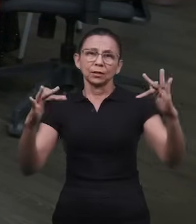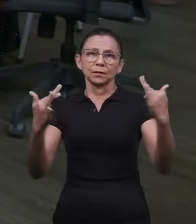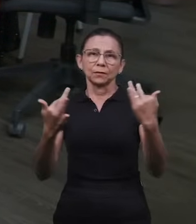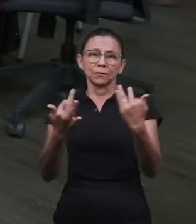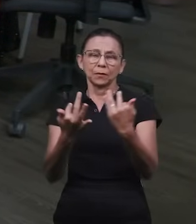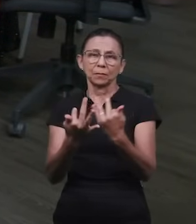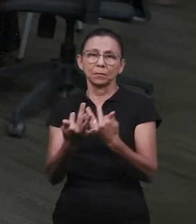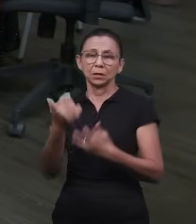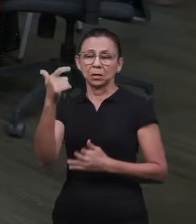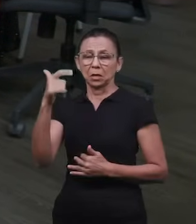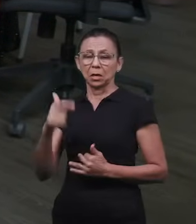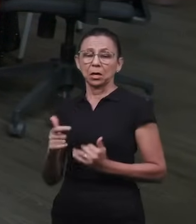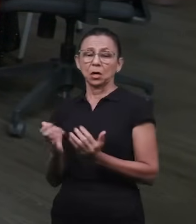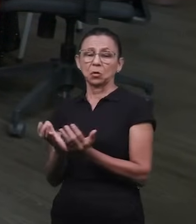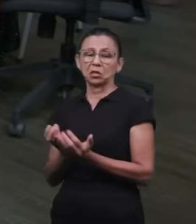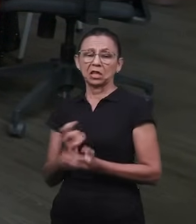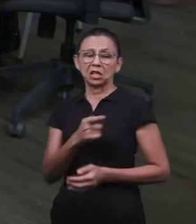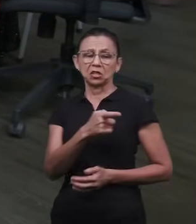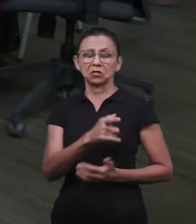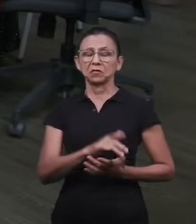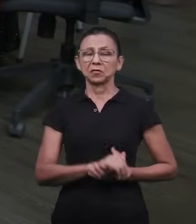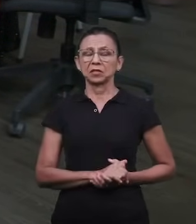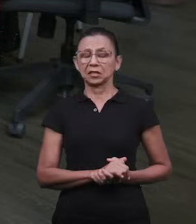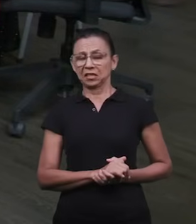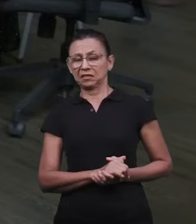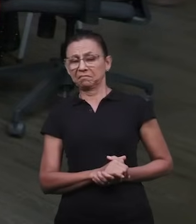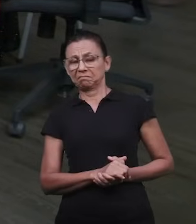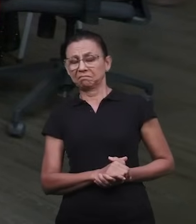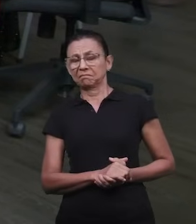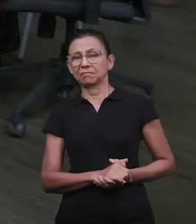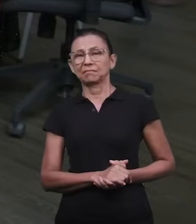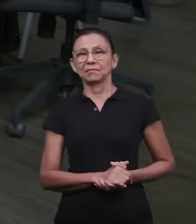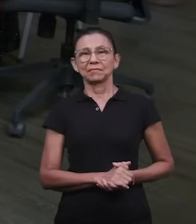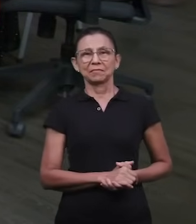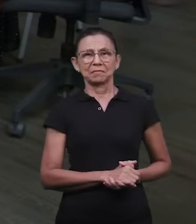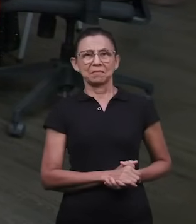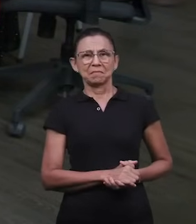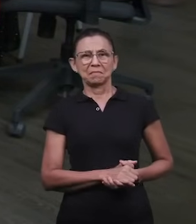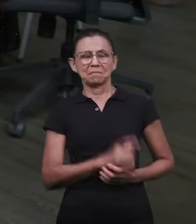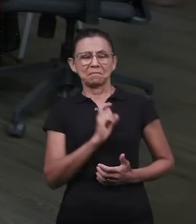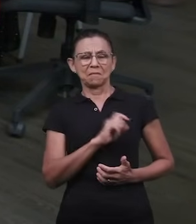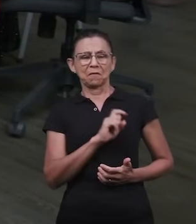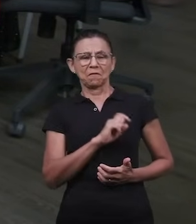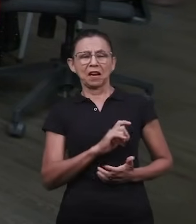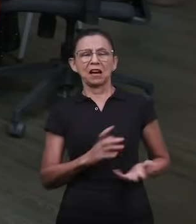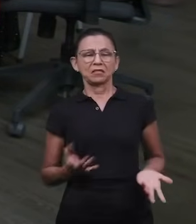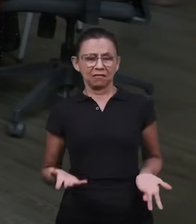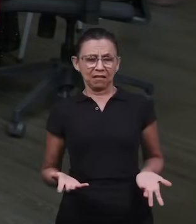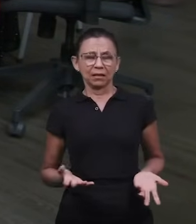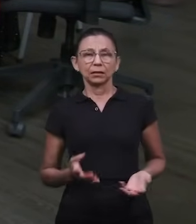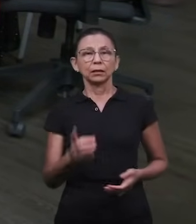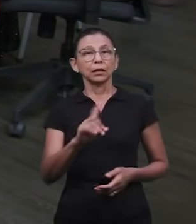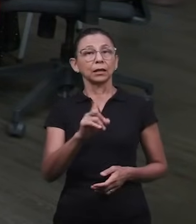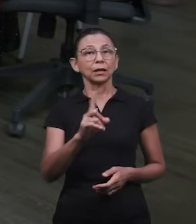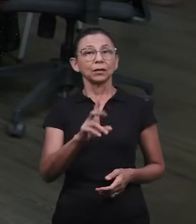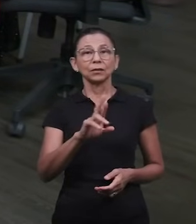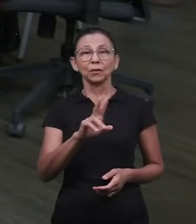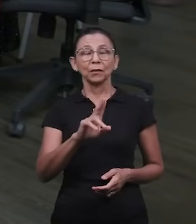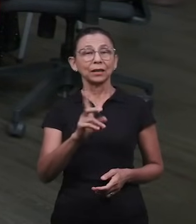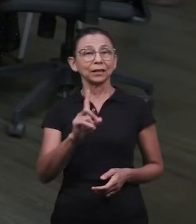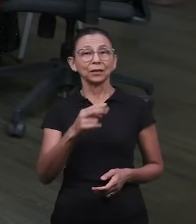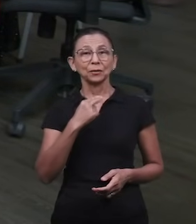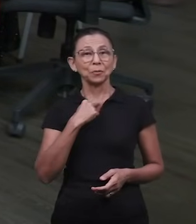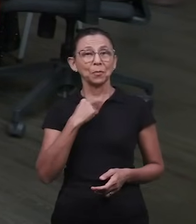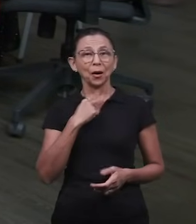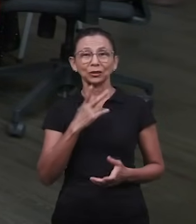mal, e agora eu vou para o céu, vocês vão para o inferno, acabou. Não é isso não. O Senhor ama todo mundo. Mas eu tenho um primo